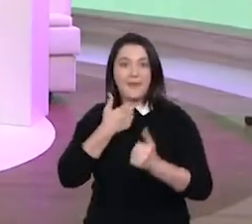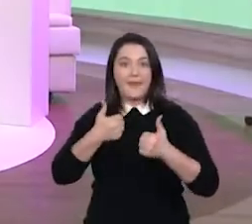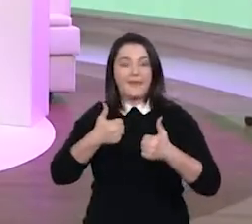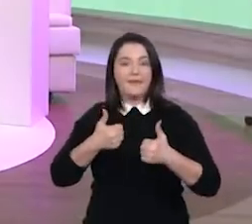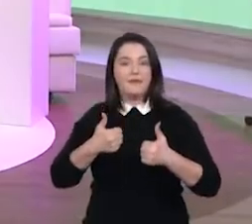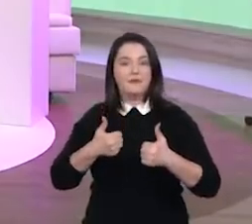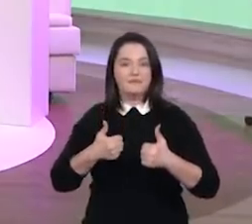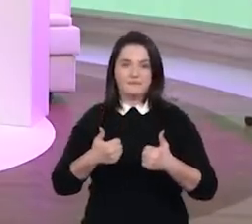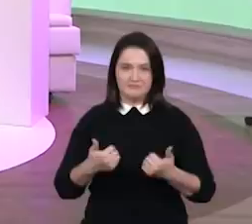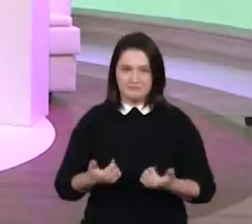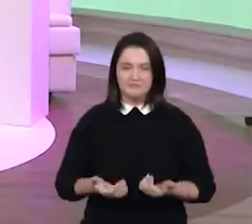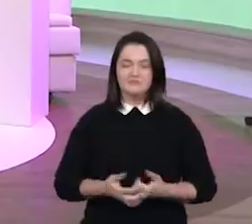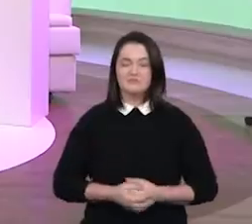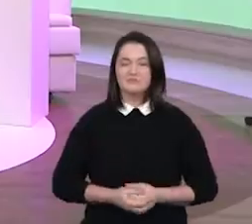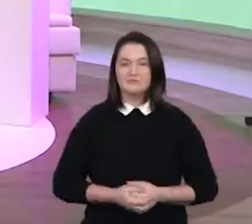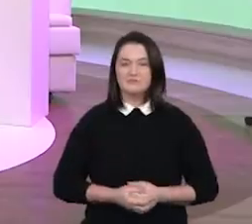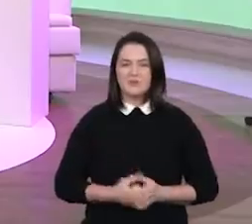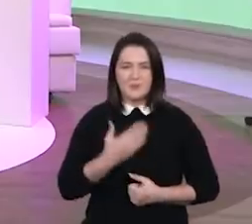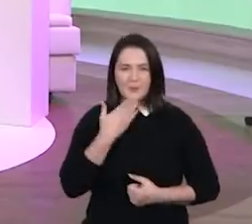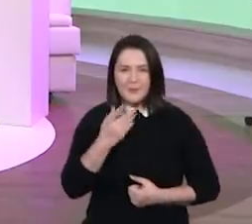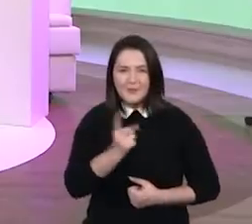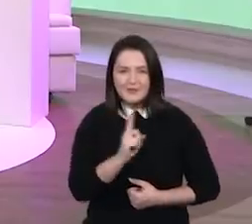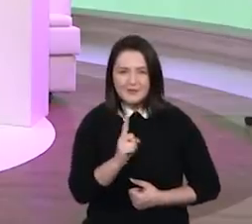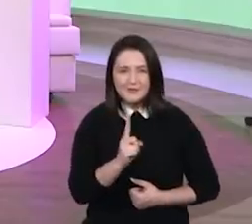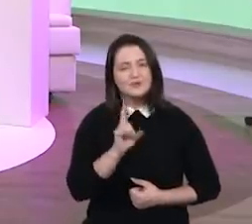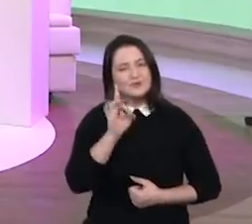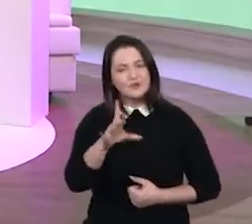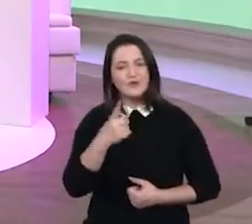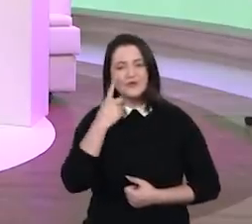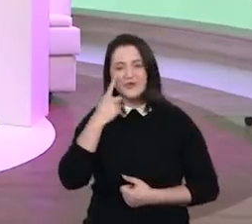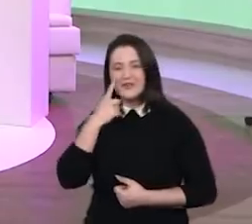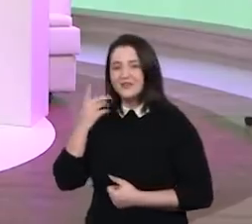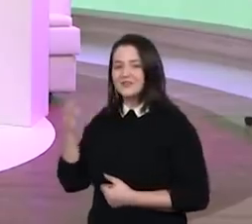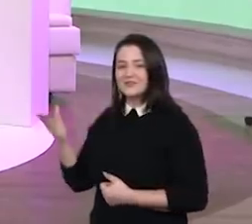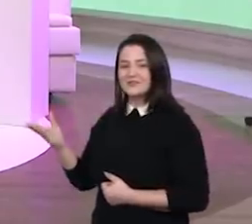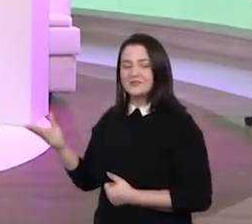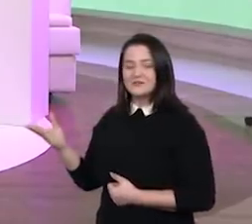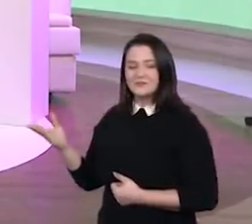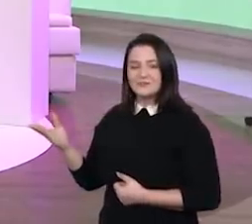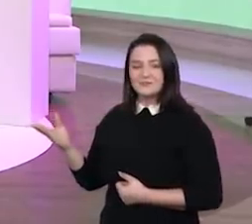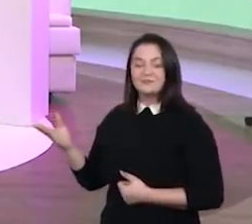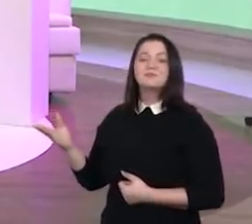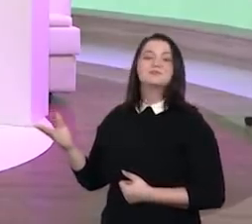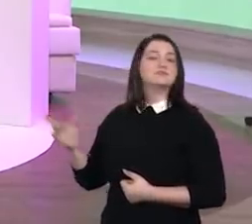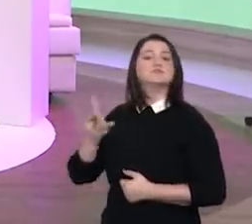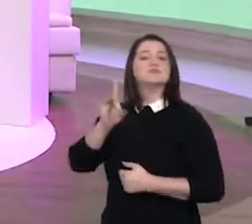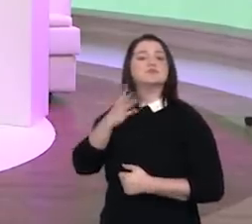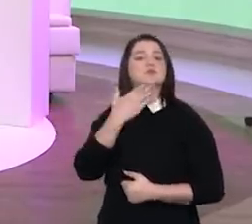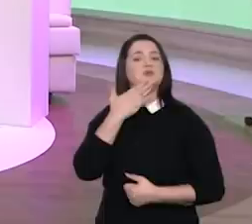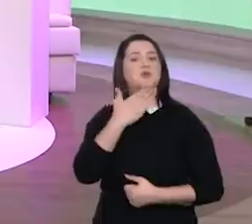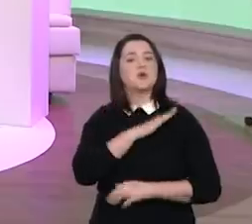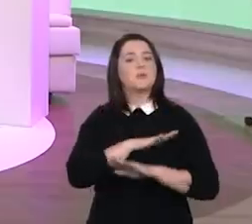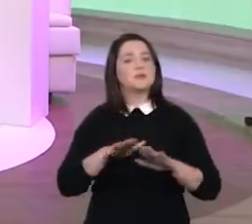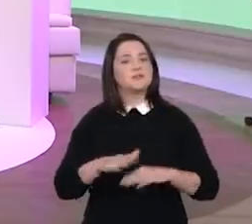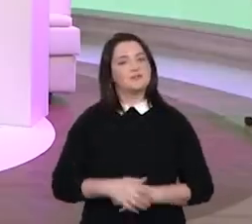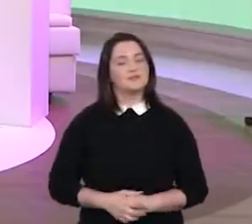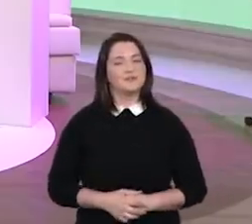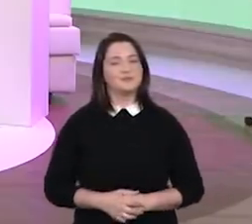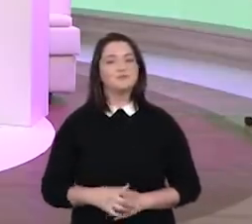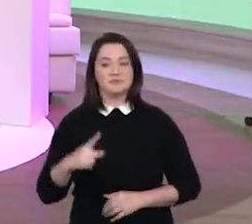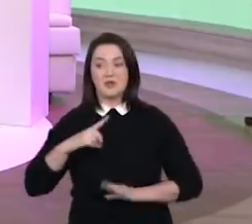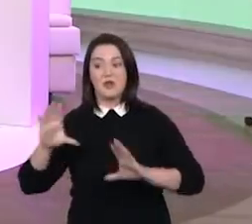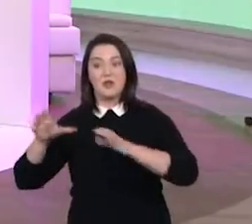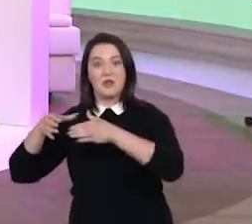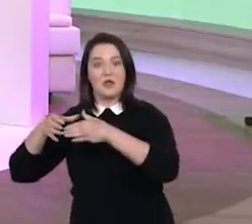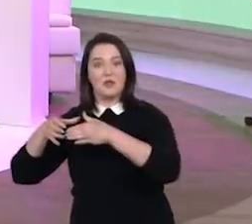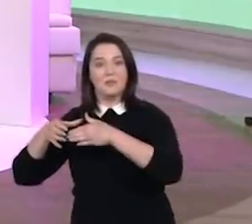sua revista 0, operadora 12, 21, 27, 3121 e temos uma equipe esperando